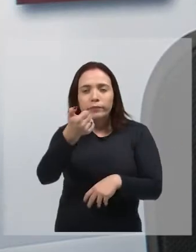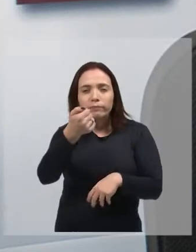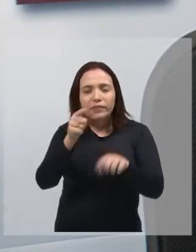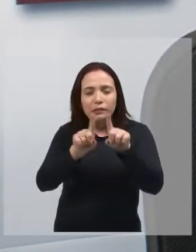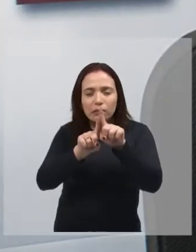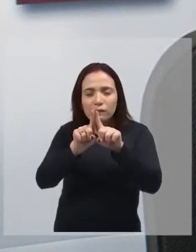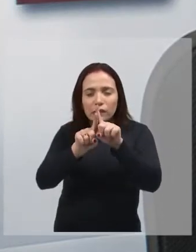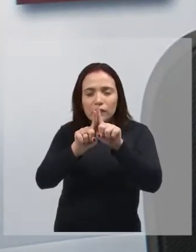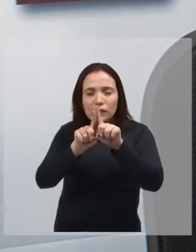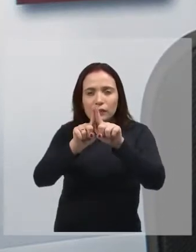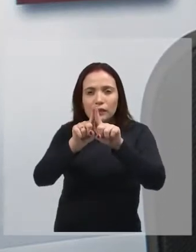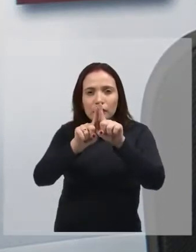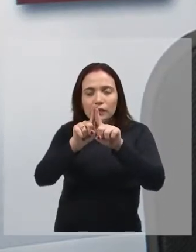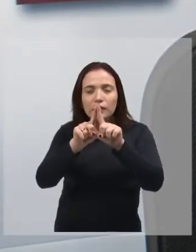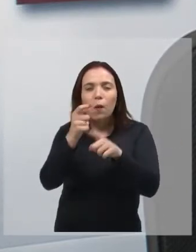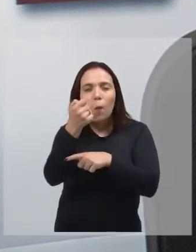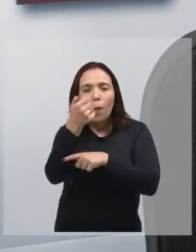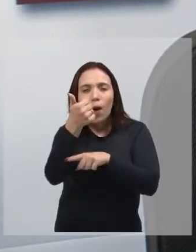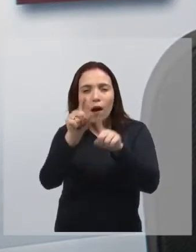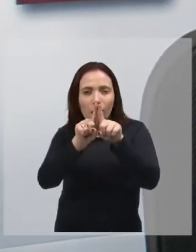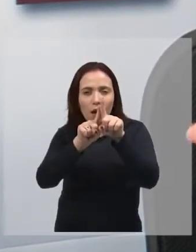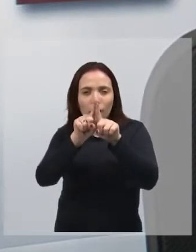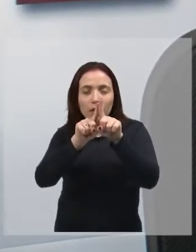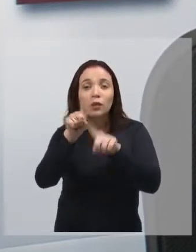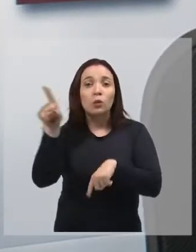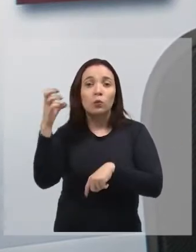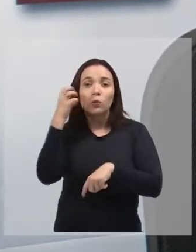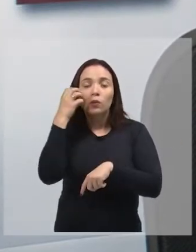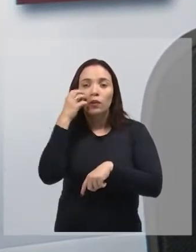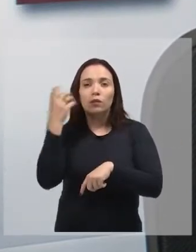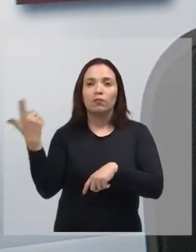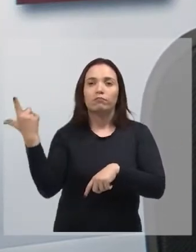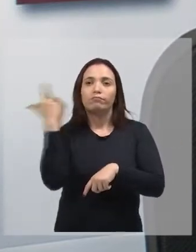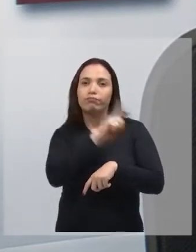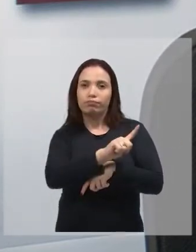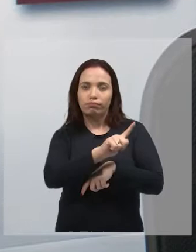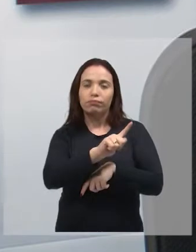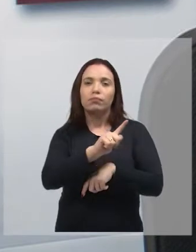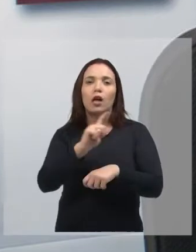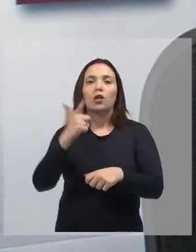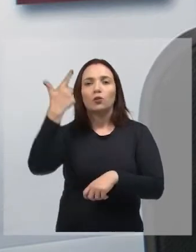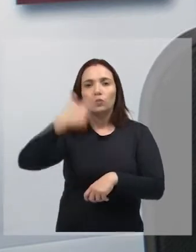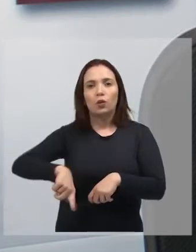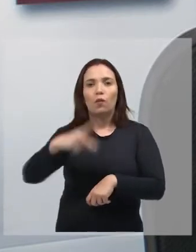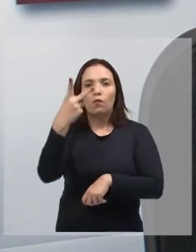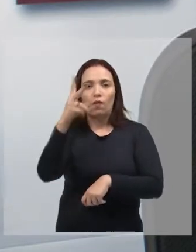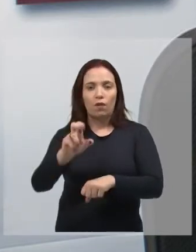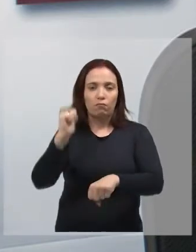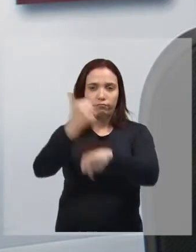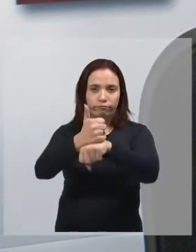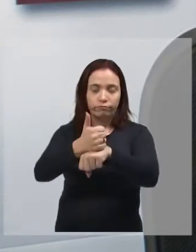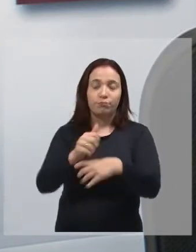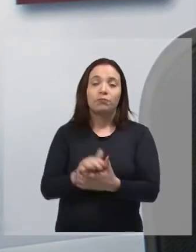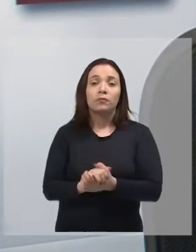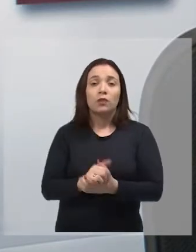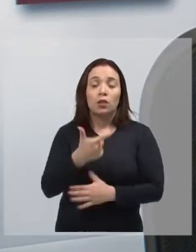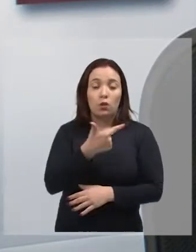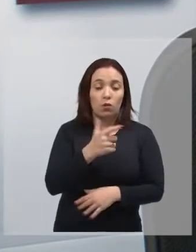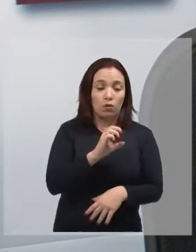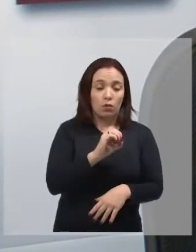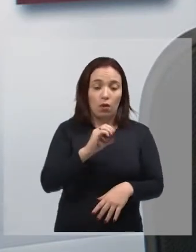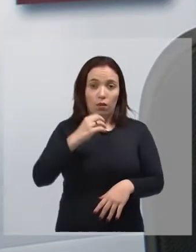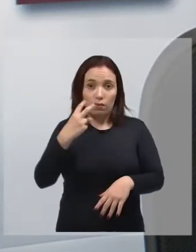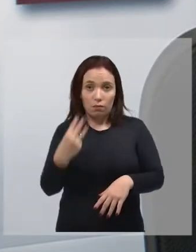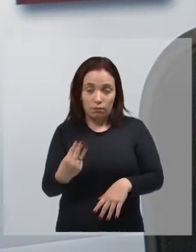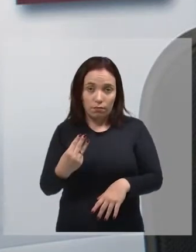Foi uma votação muito apertada. O Juracy venceu e foi reeleito. Em